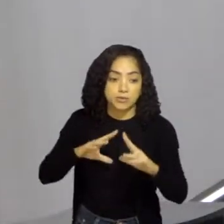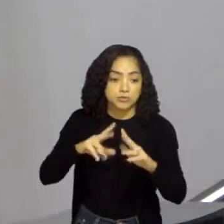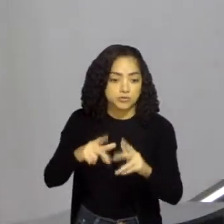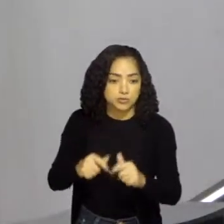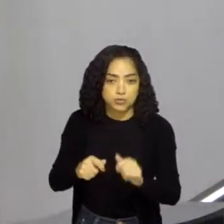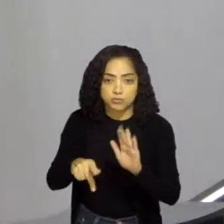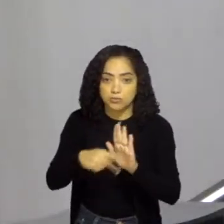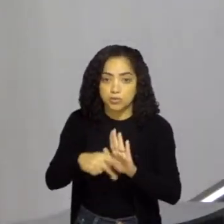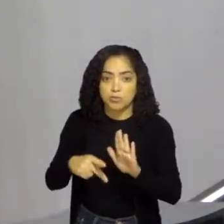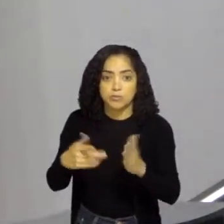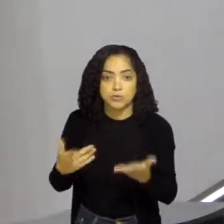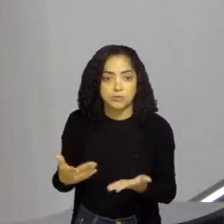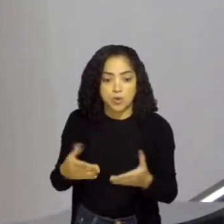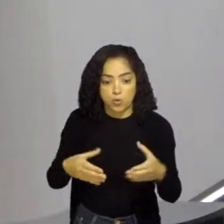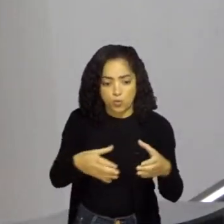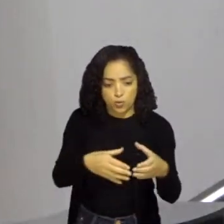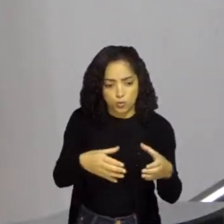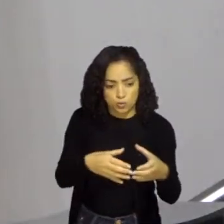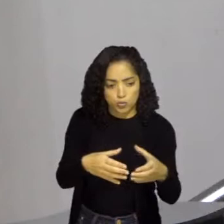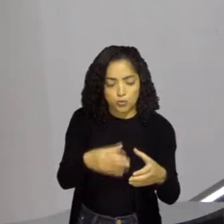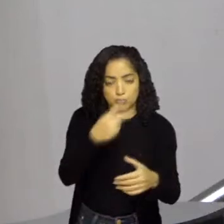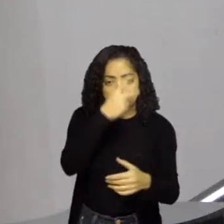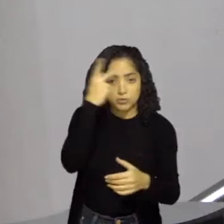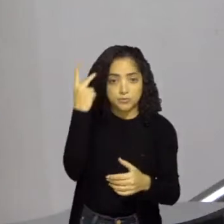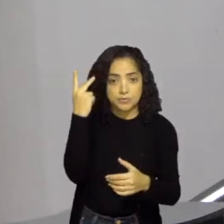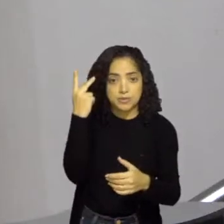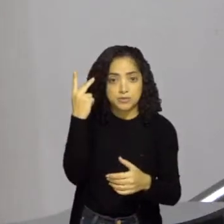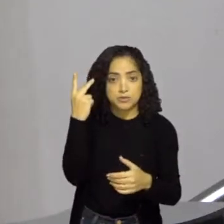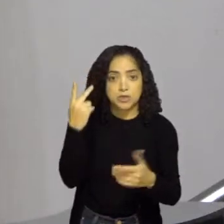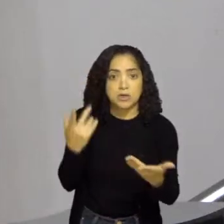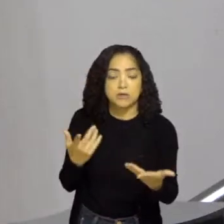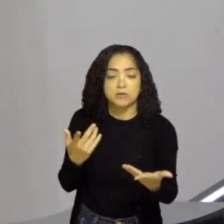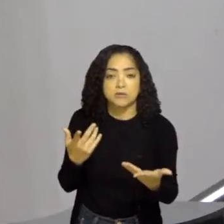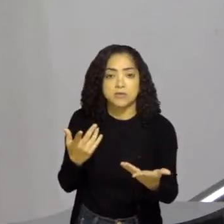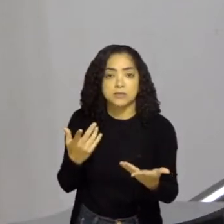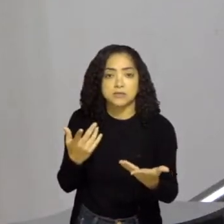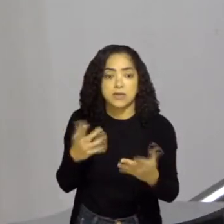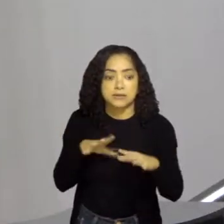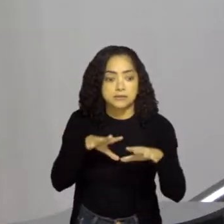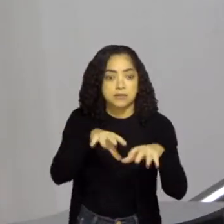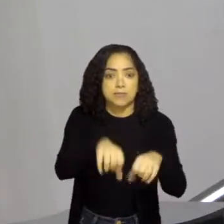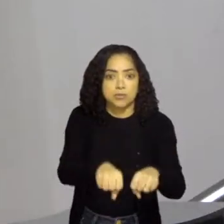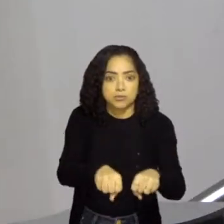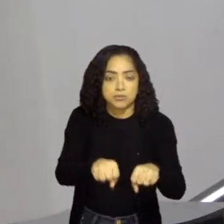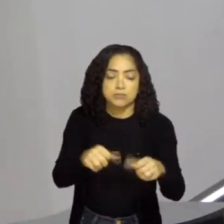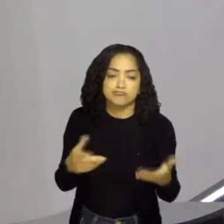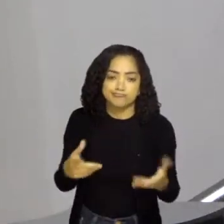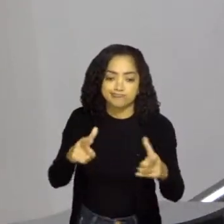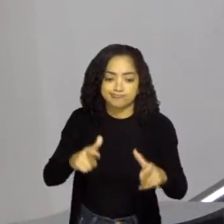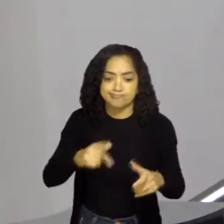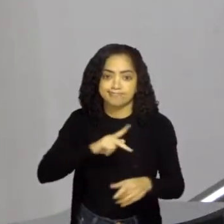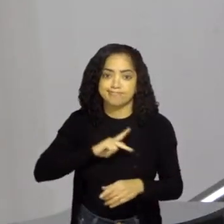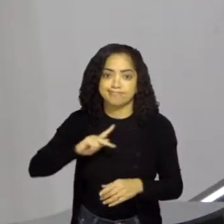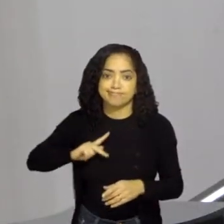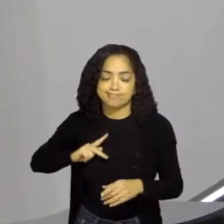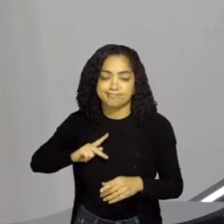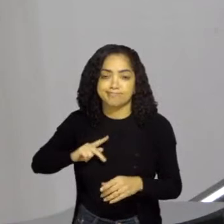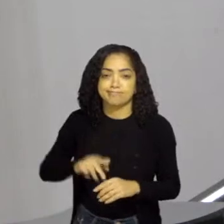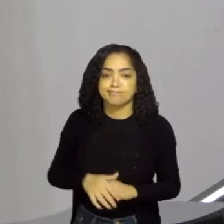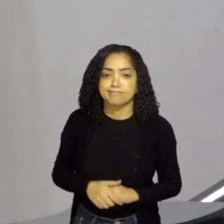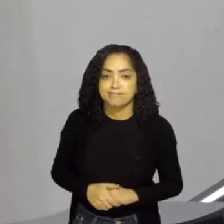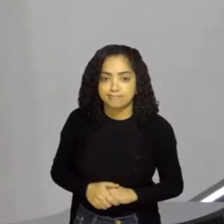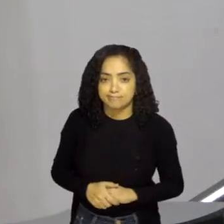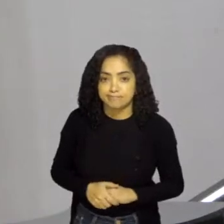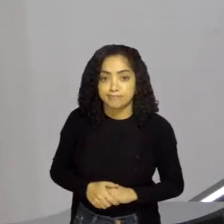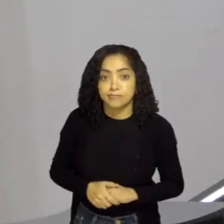não pode um grupo de pessoas se adonar de um local público, inclusive